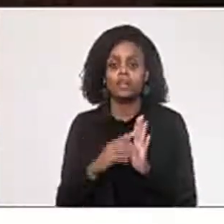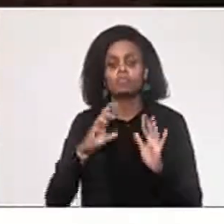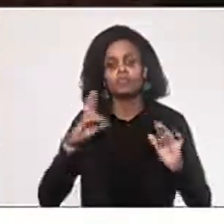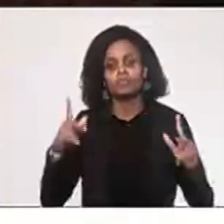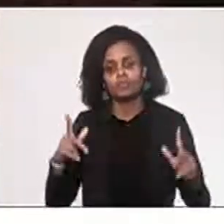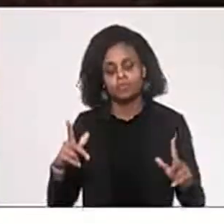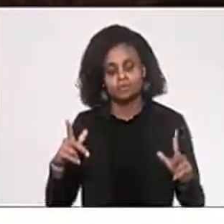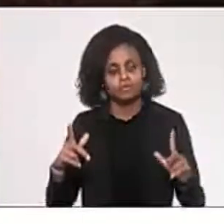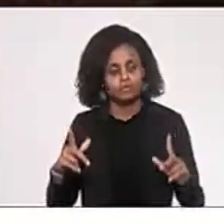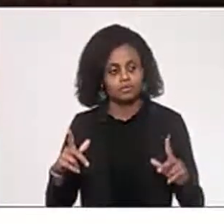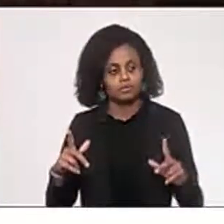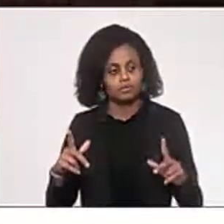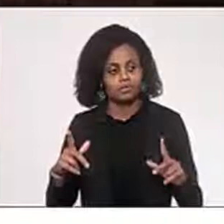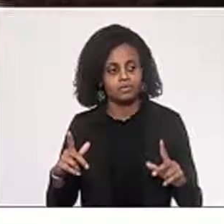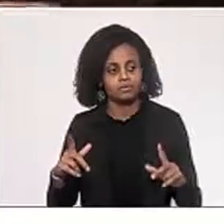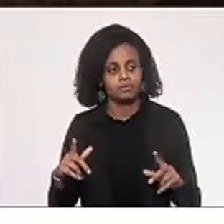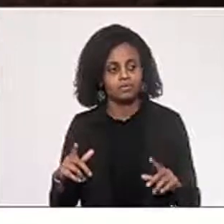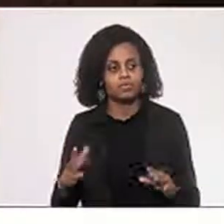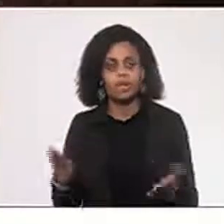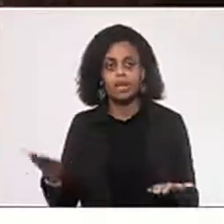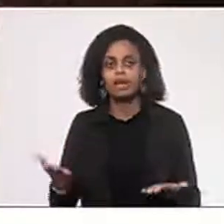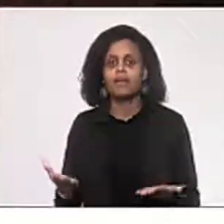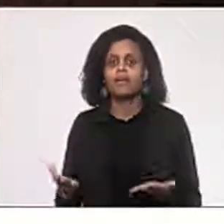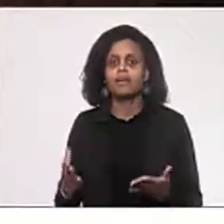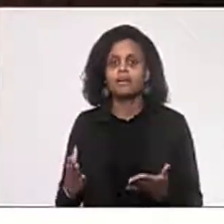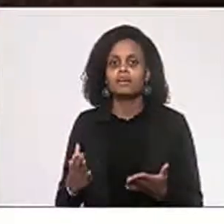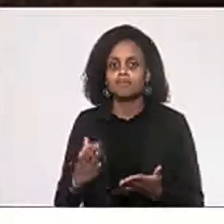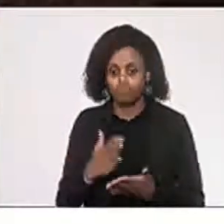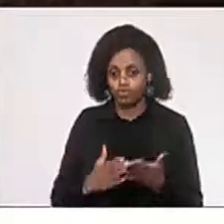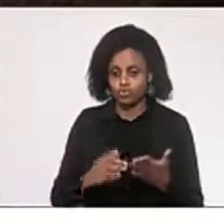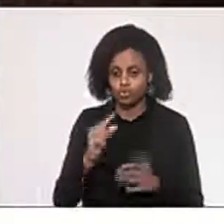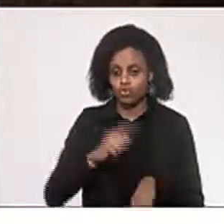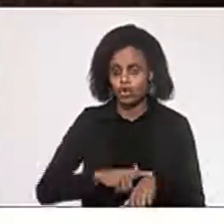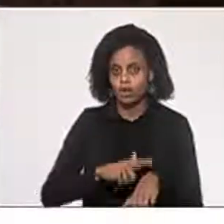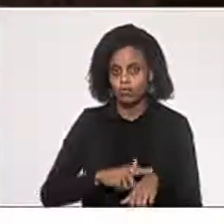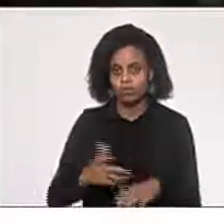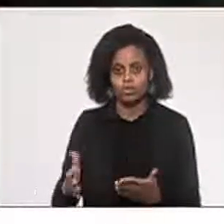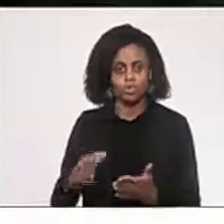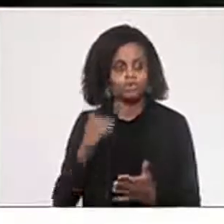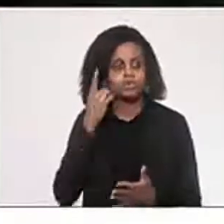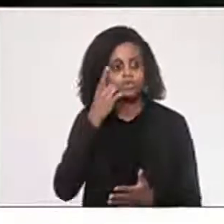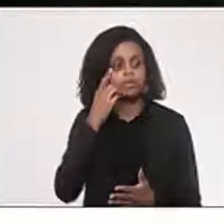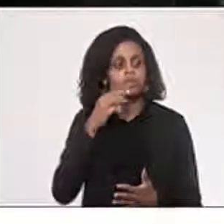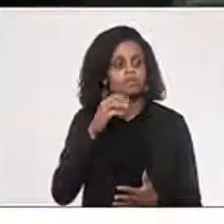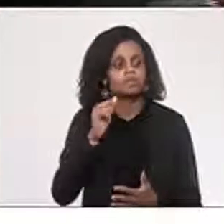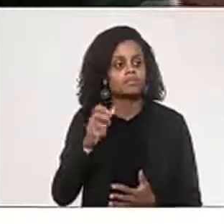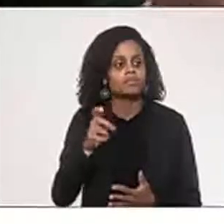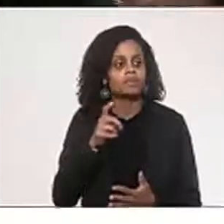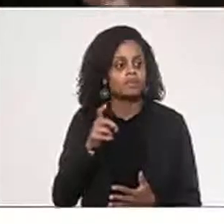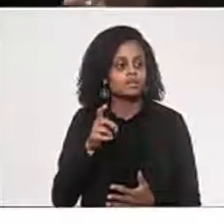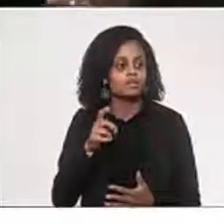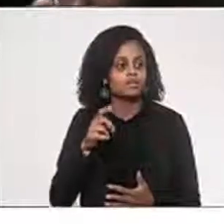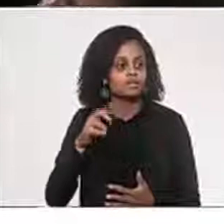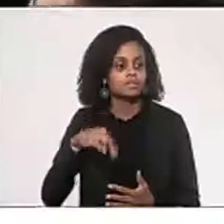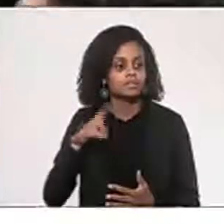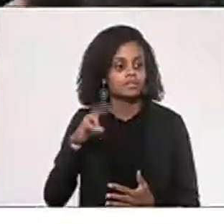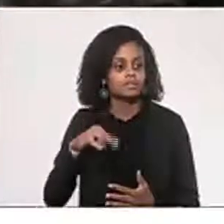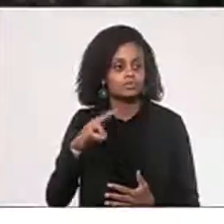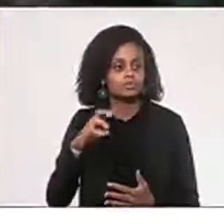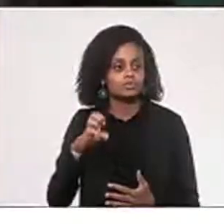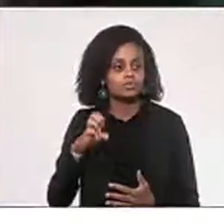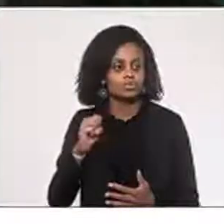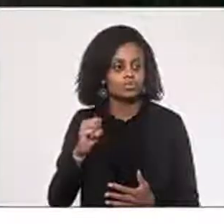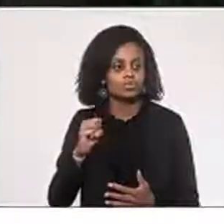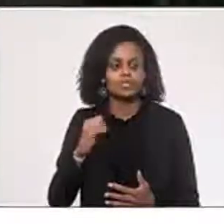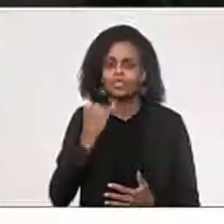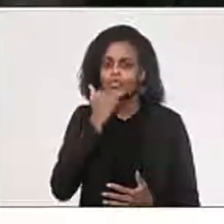diferente. Conselho da Paz, deputado Maxi Lopes. Adorei o Lopes, mas é Lemos. Nunes. Nunes